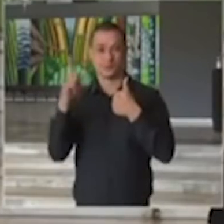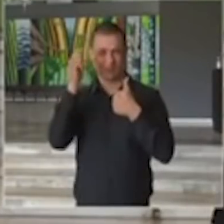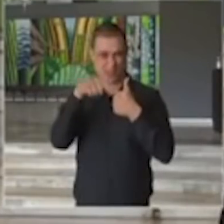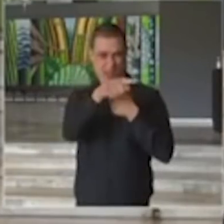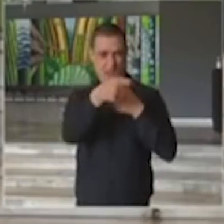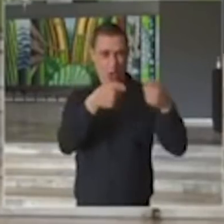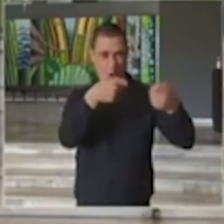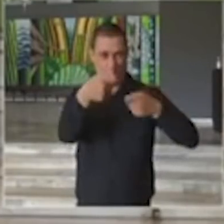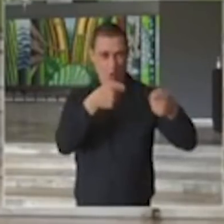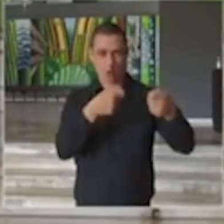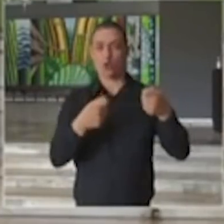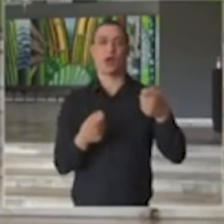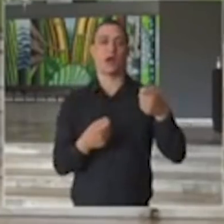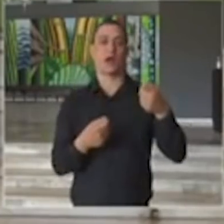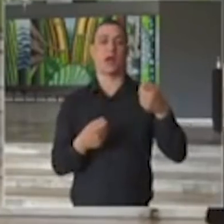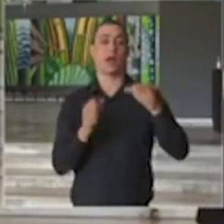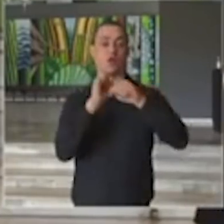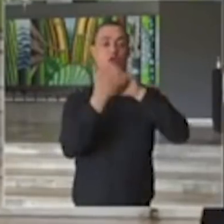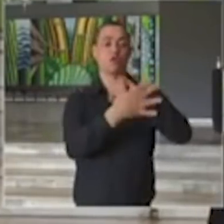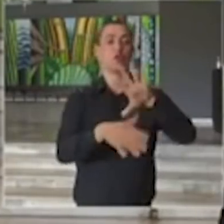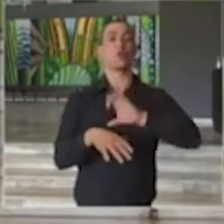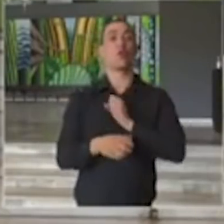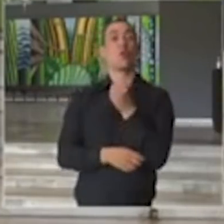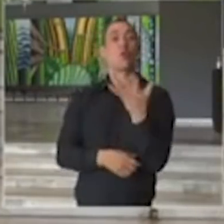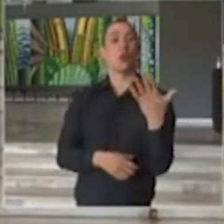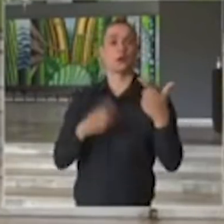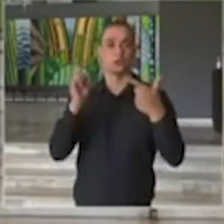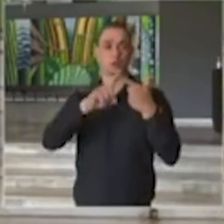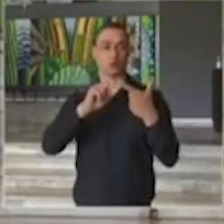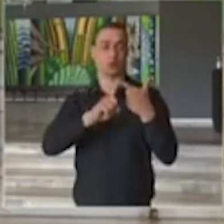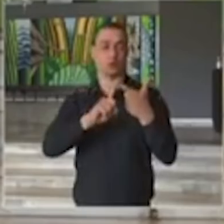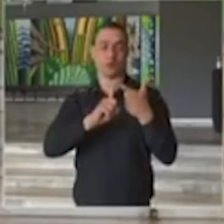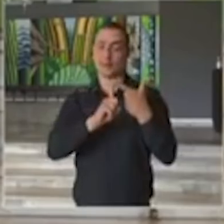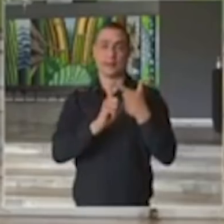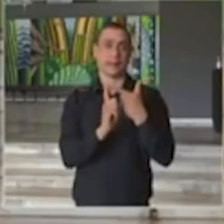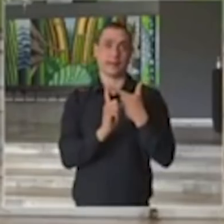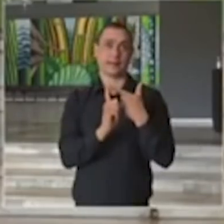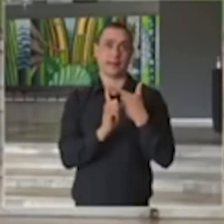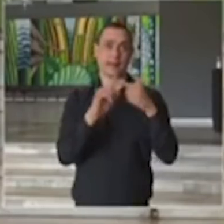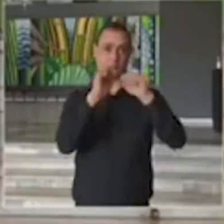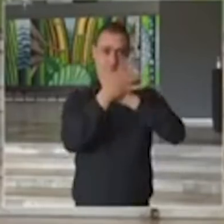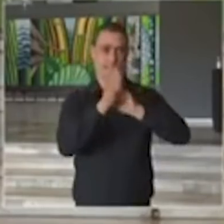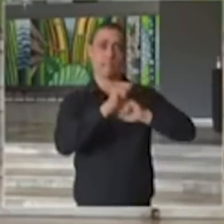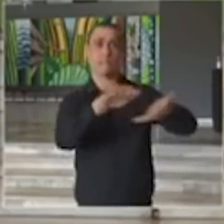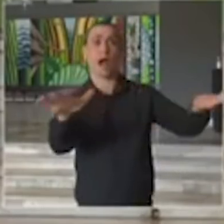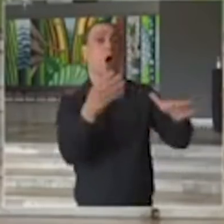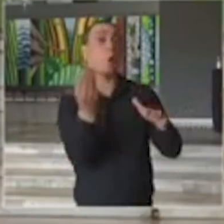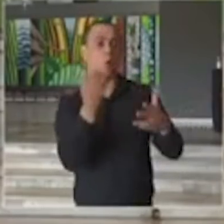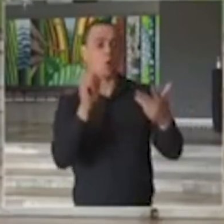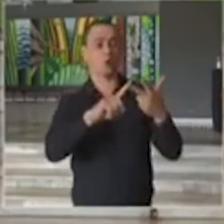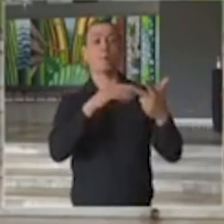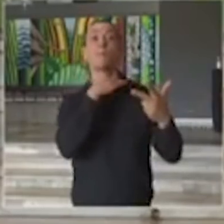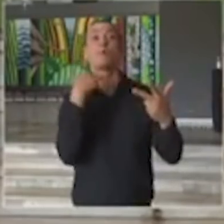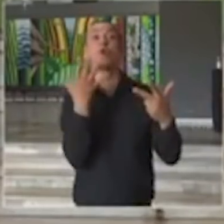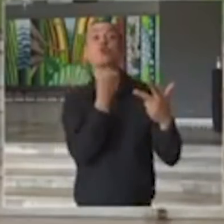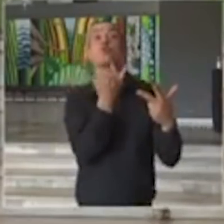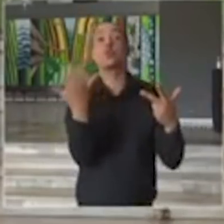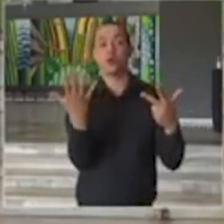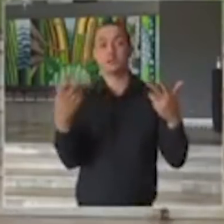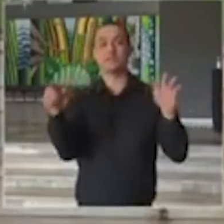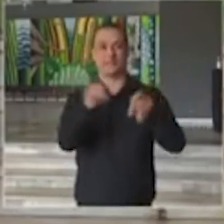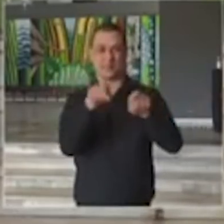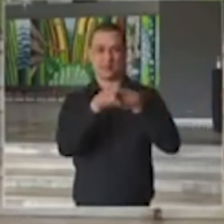controlam o número de casos a expansão fim da pandemia o número de óbitos